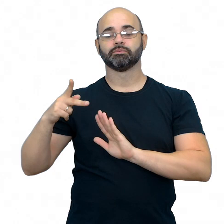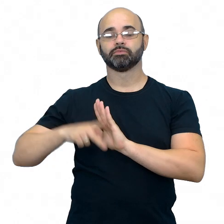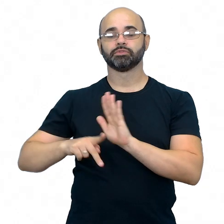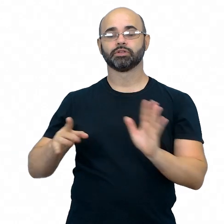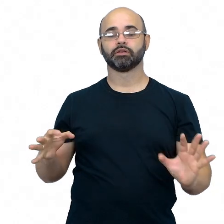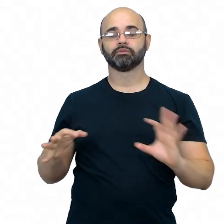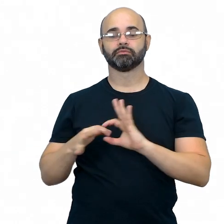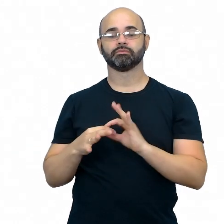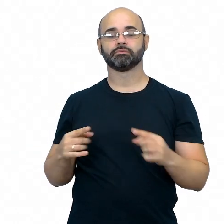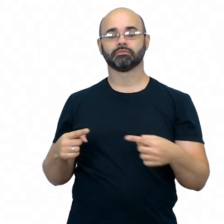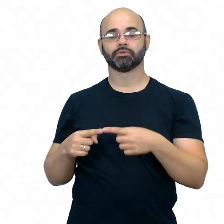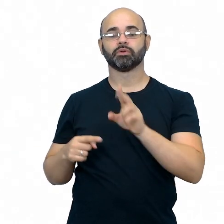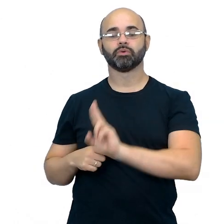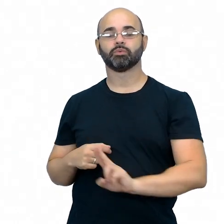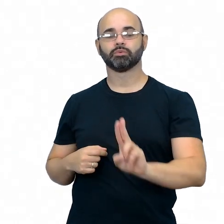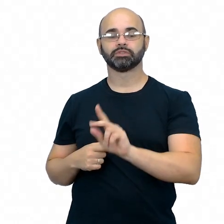projetos.